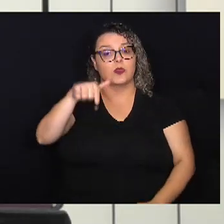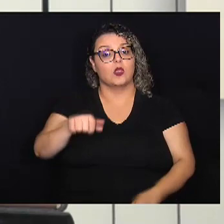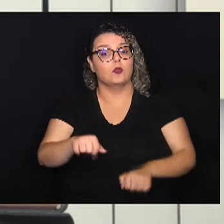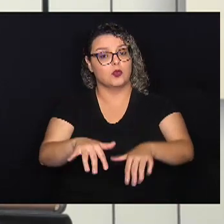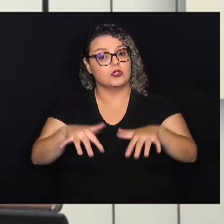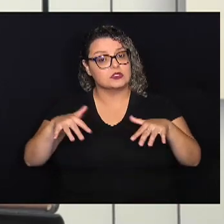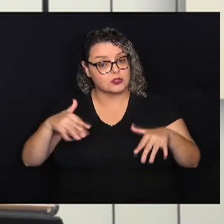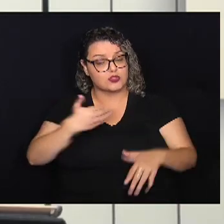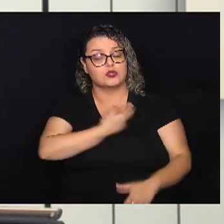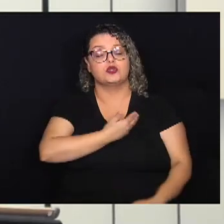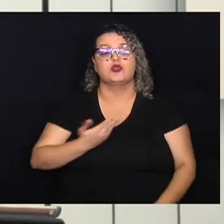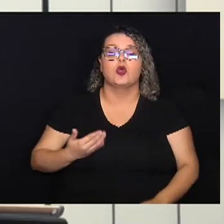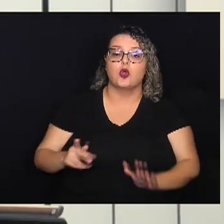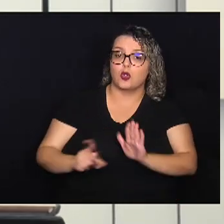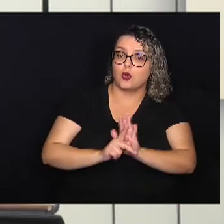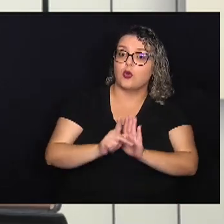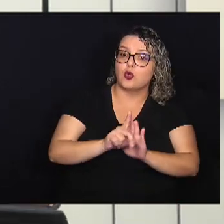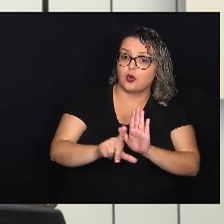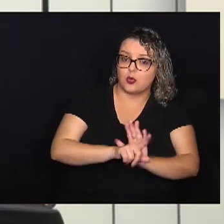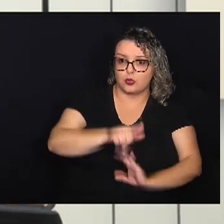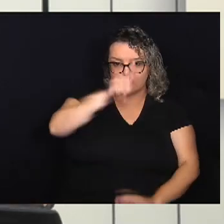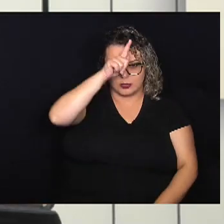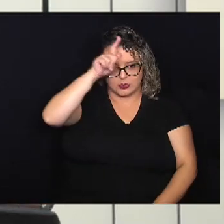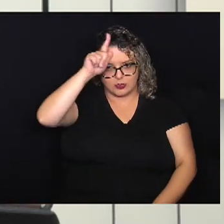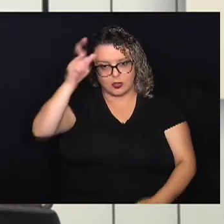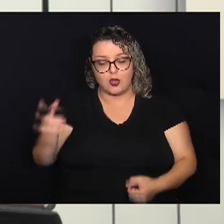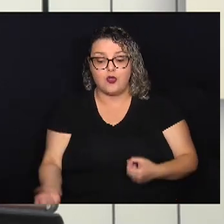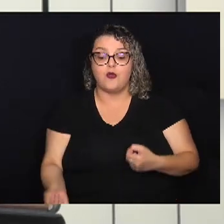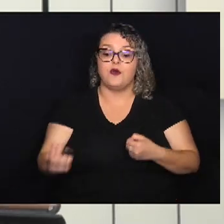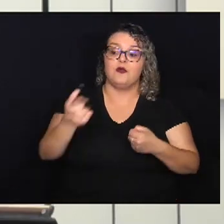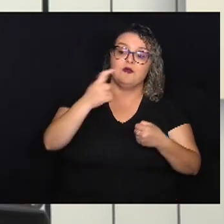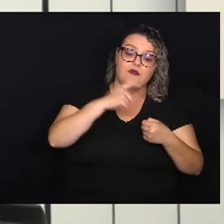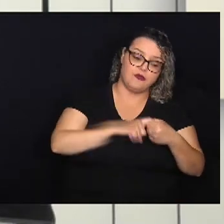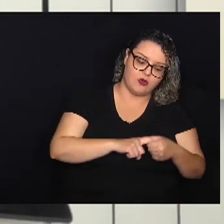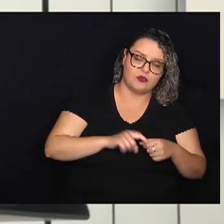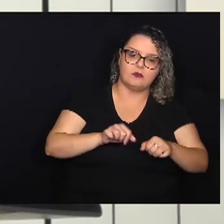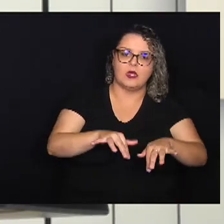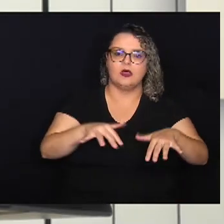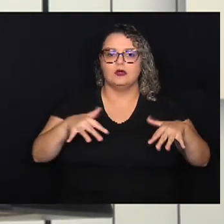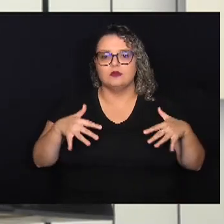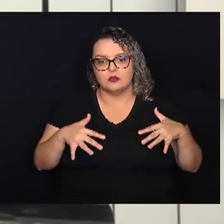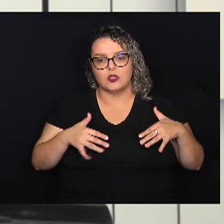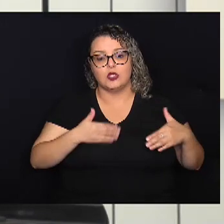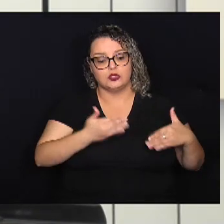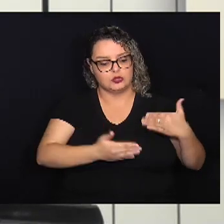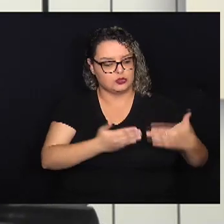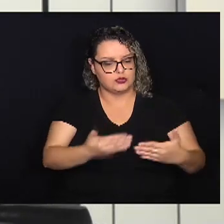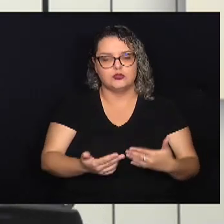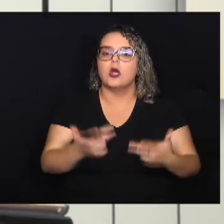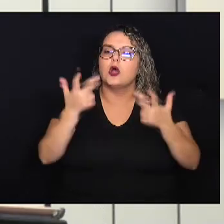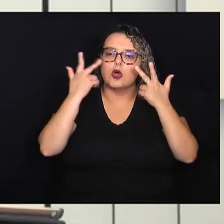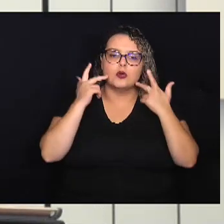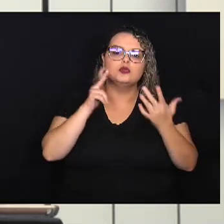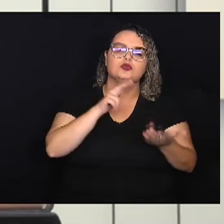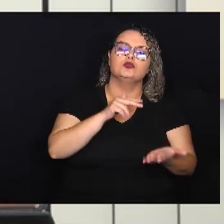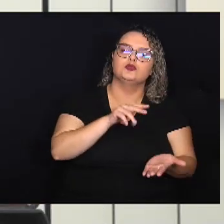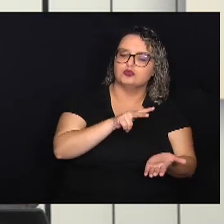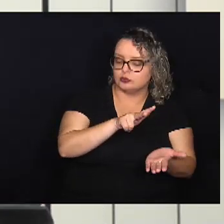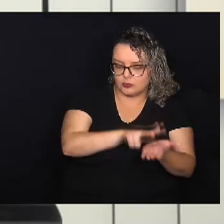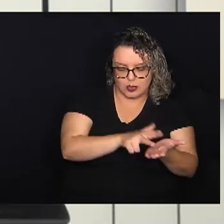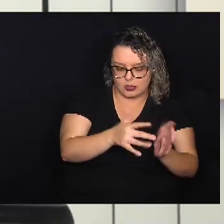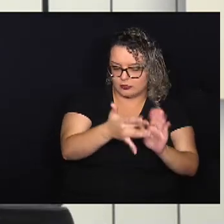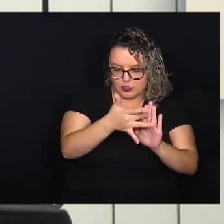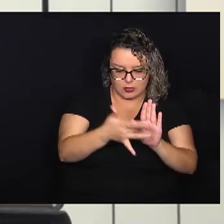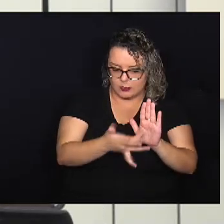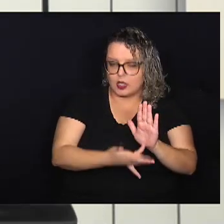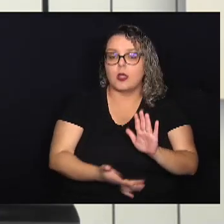pública, o projeto de lei de Peta volta para o plenário, segue os trâmites regulares e você pode acompanhar